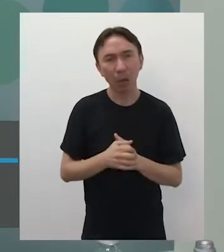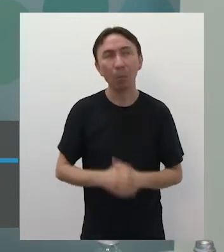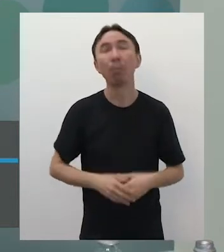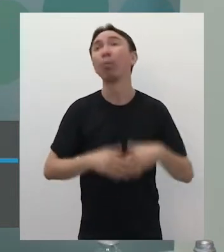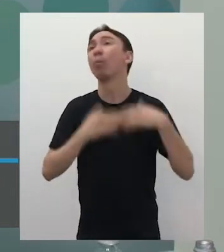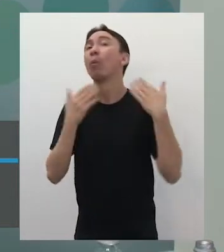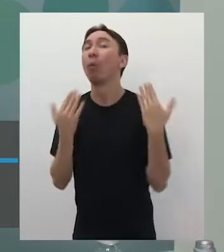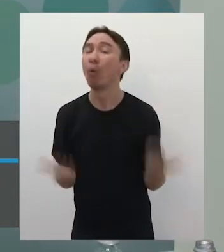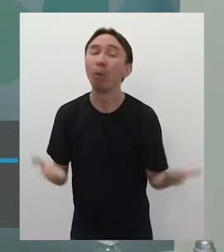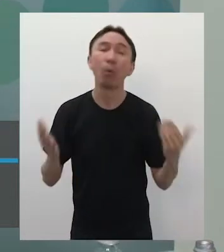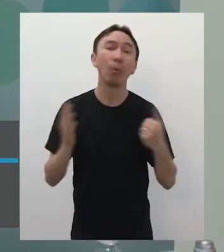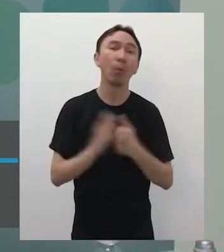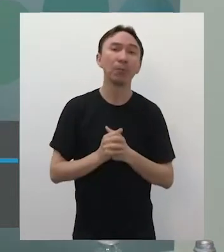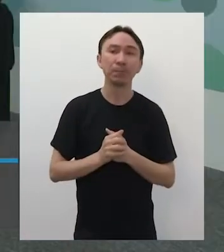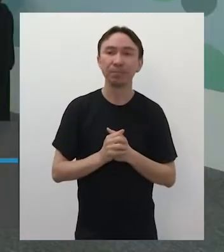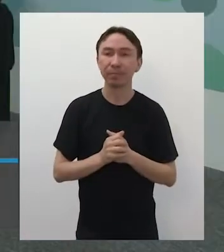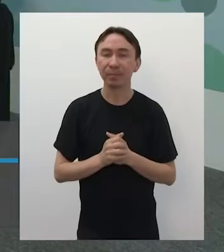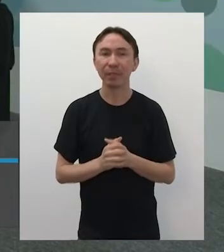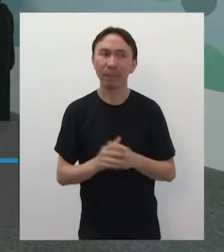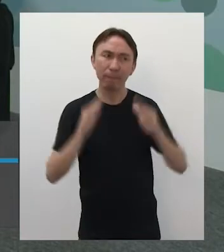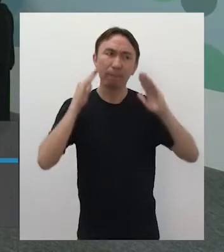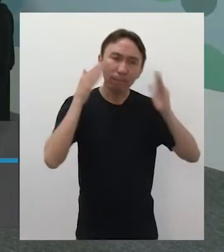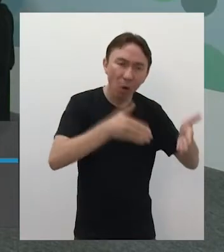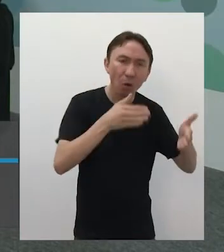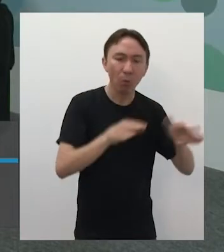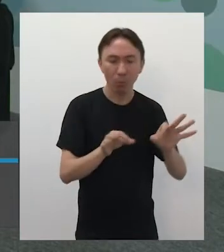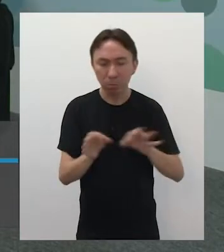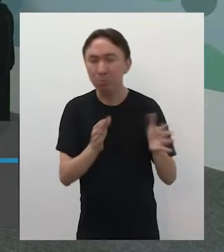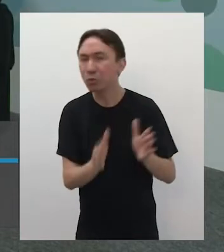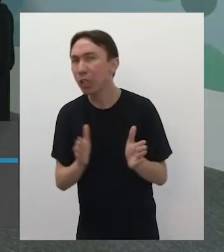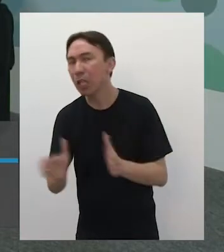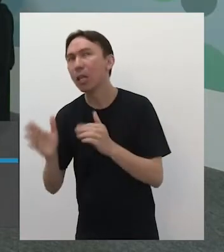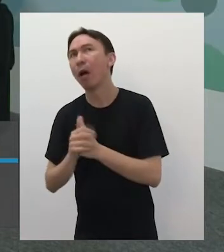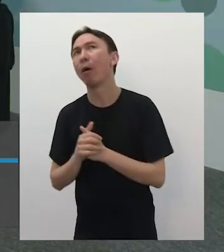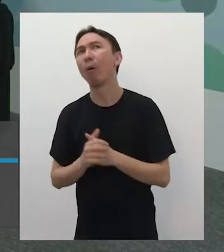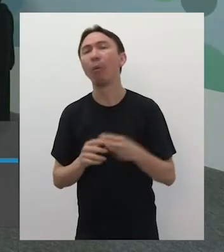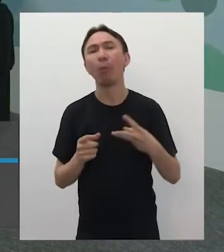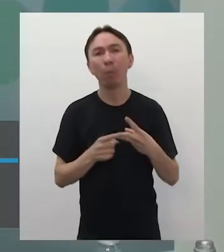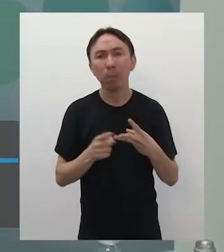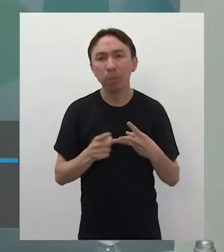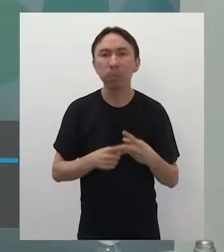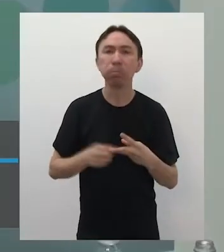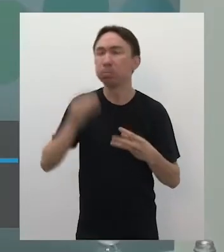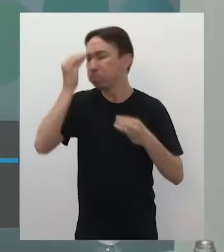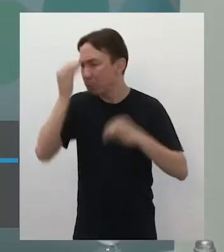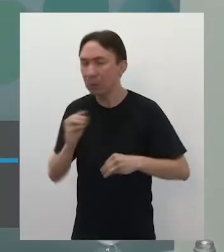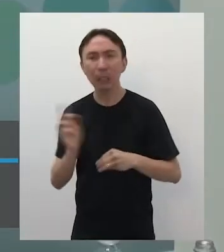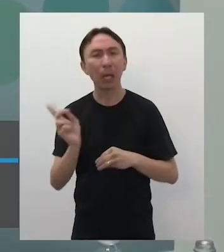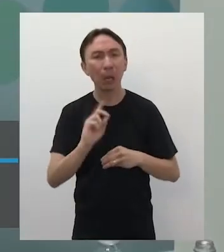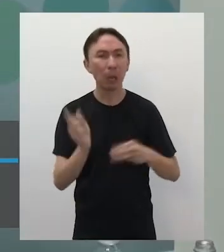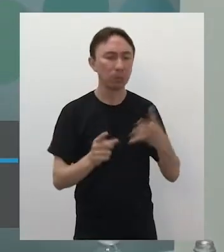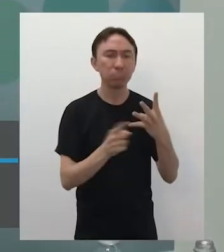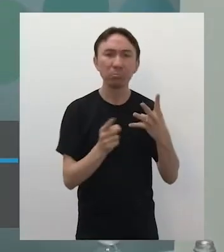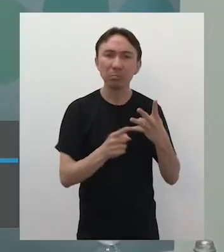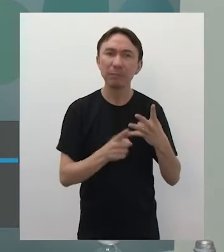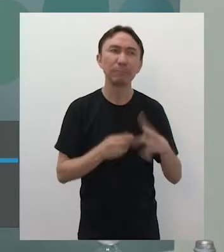gente dessas competências dentro da macrocompetência autogestão, qual é aquela que você tem